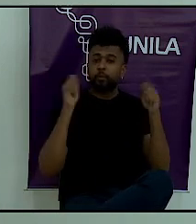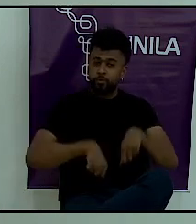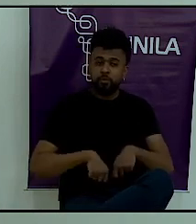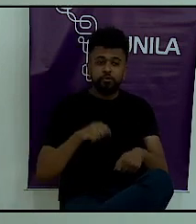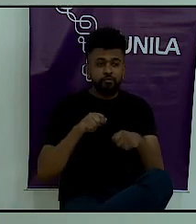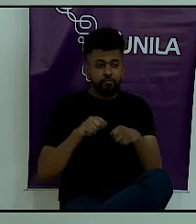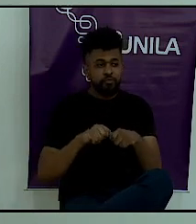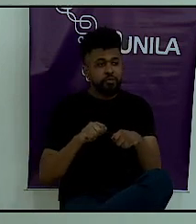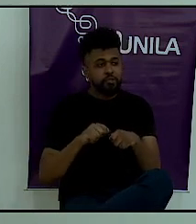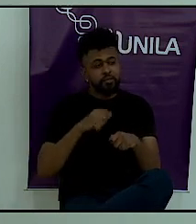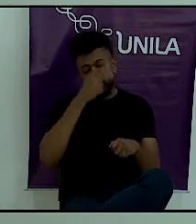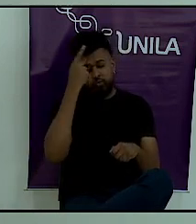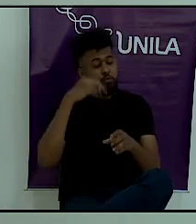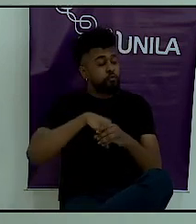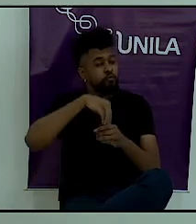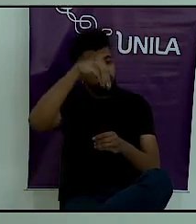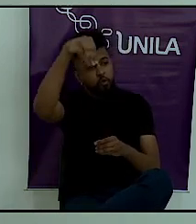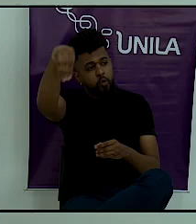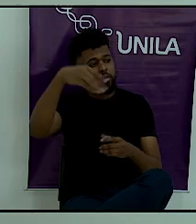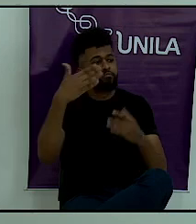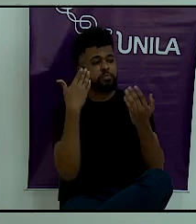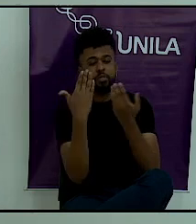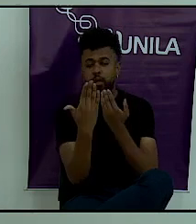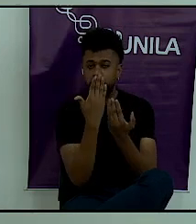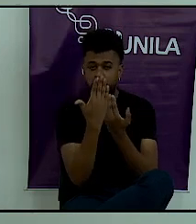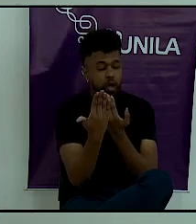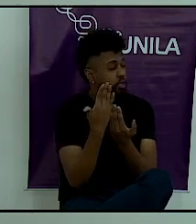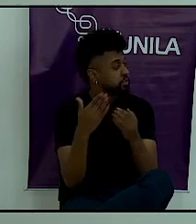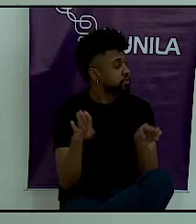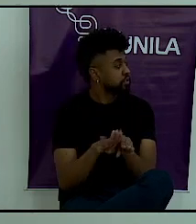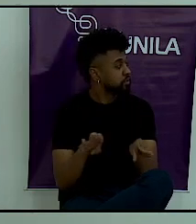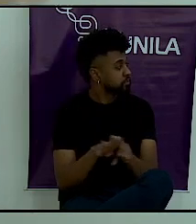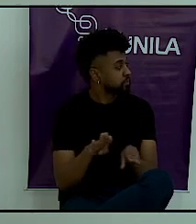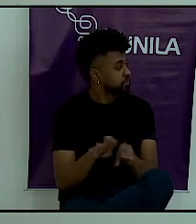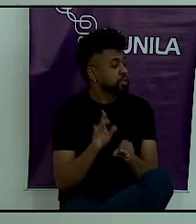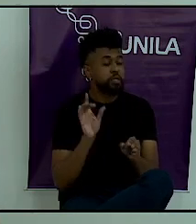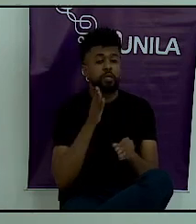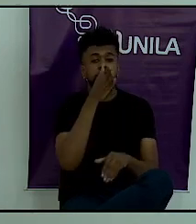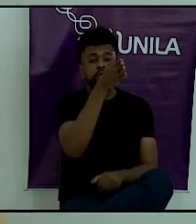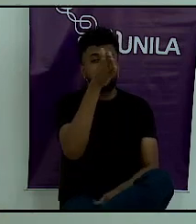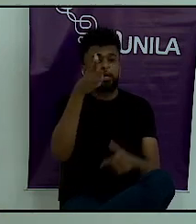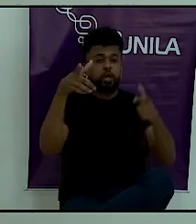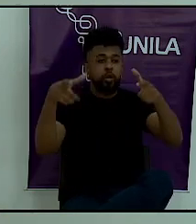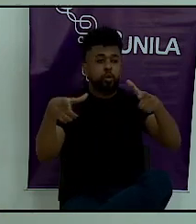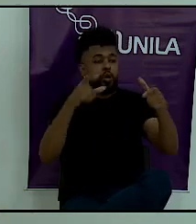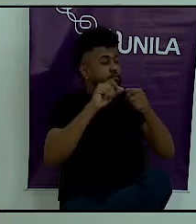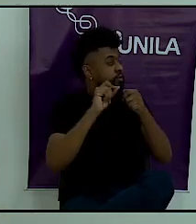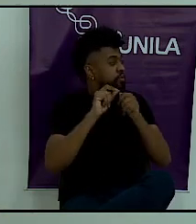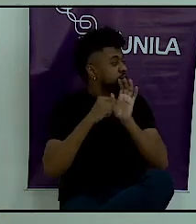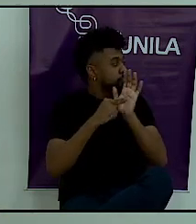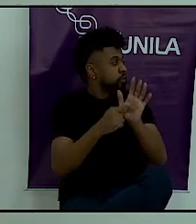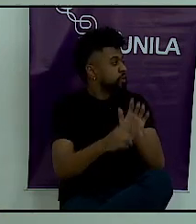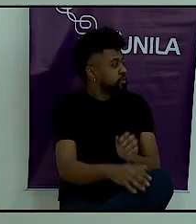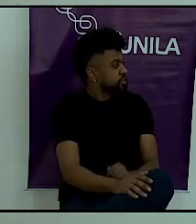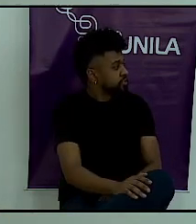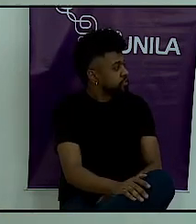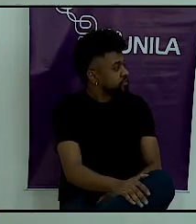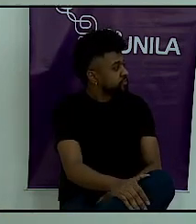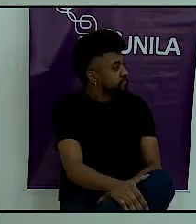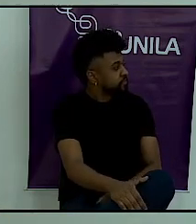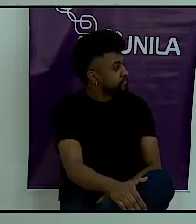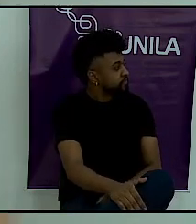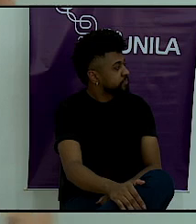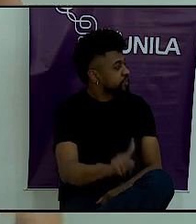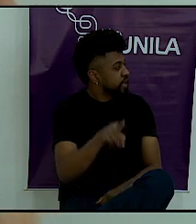de trazer gente de fora para os debates e a gente também ir aos lugares fazer essas mostras.